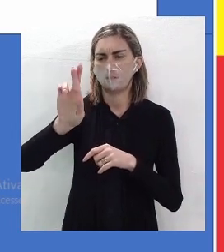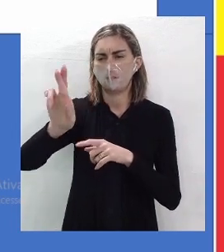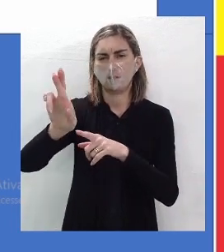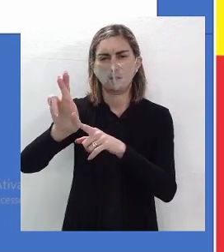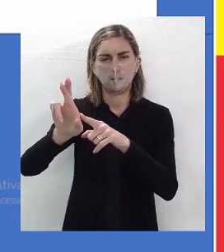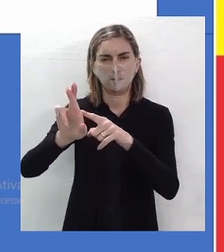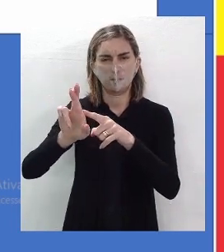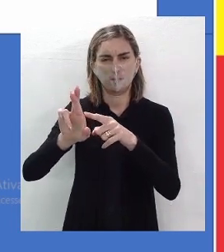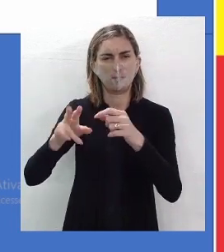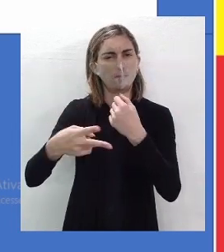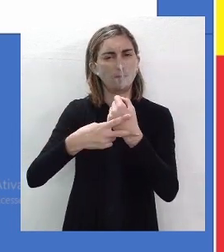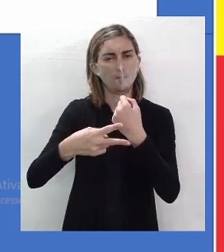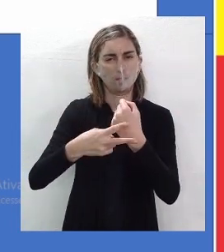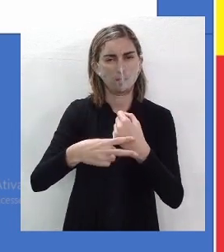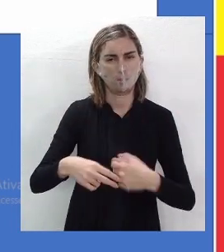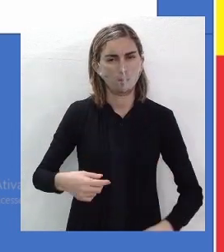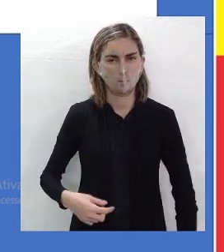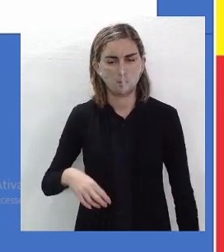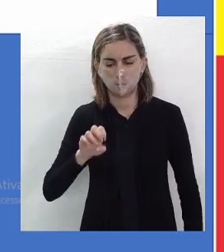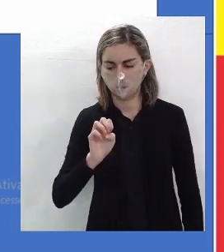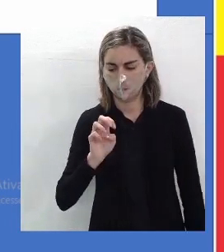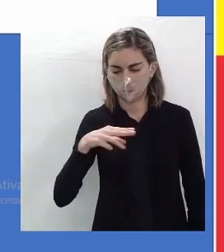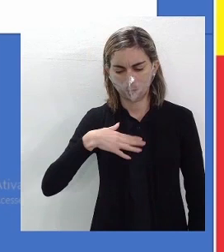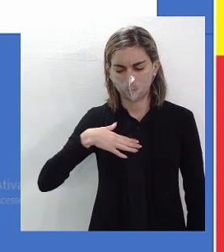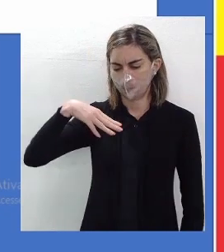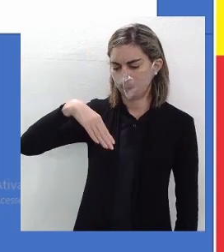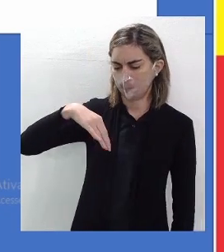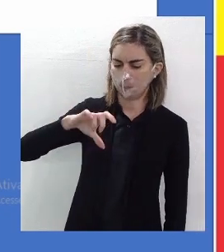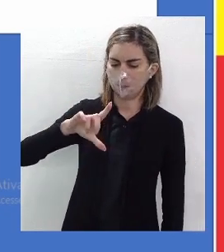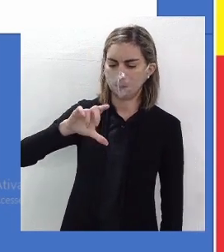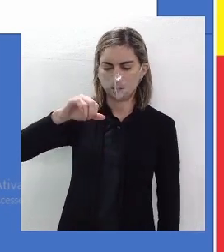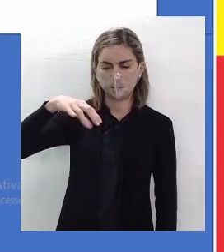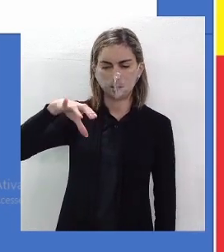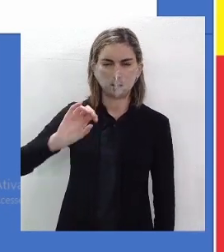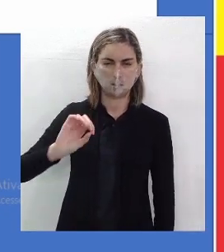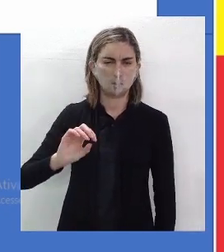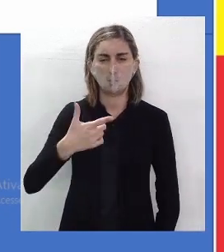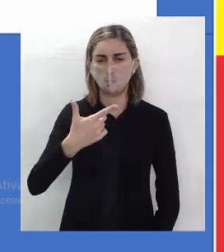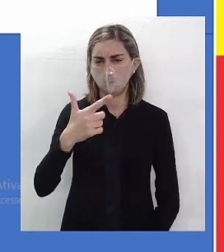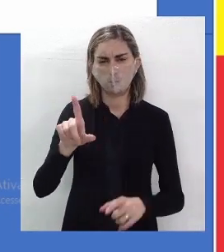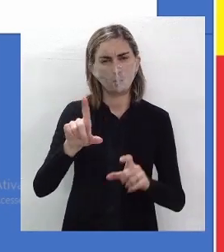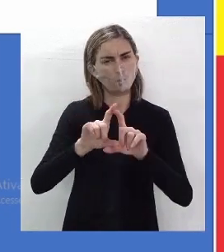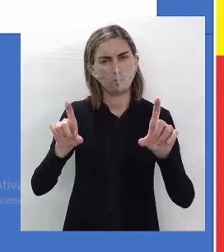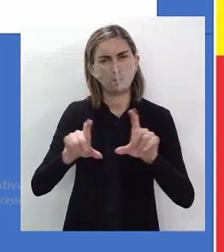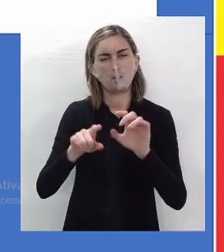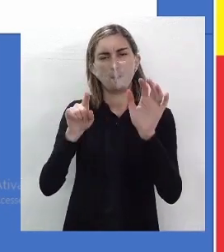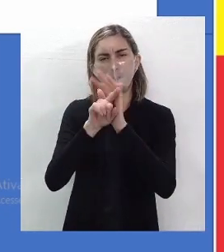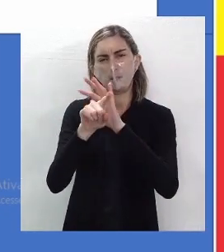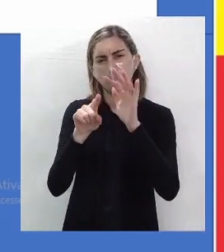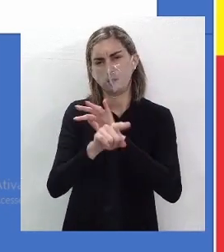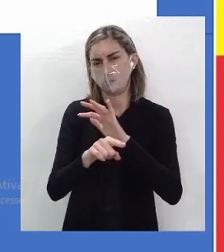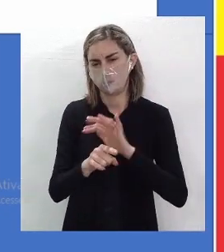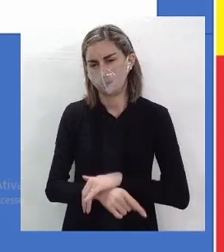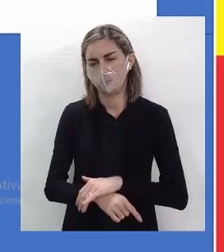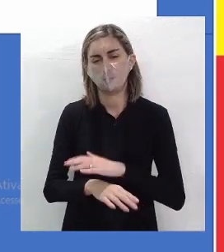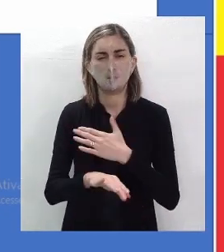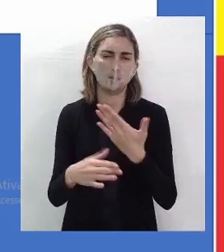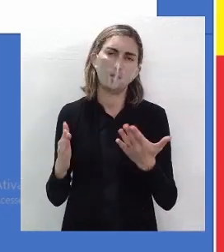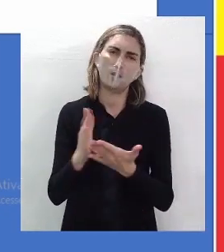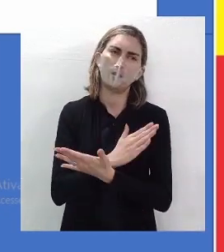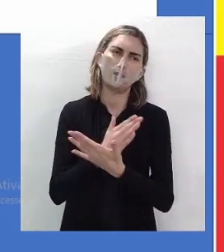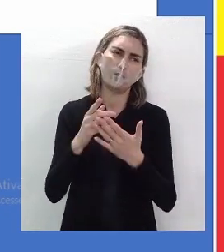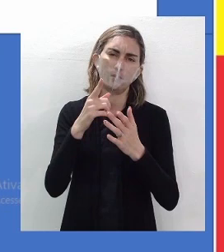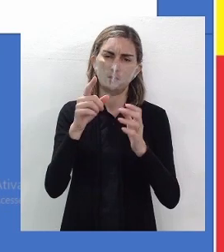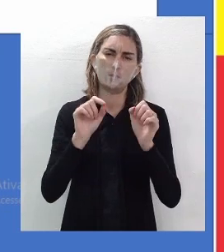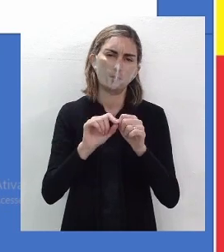é? No primeiro verso, eu melancio. Todos os outros versos são perguntas. Então, talvez você